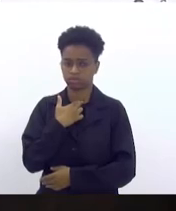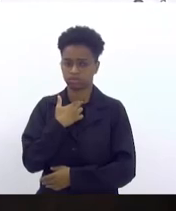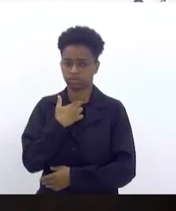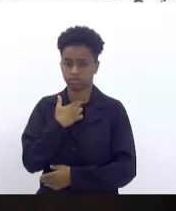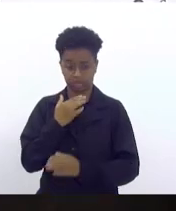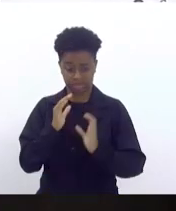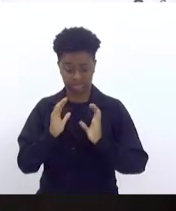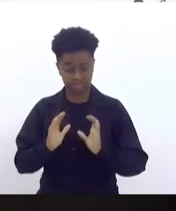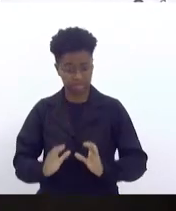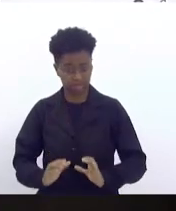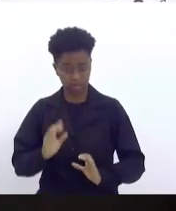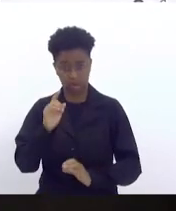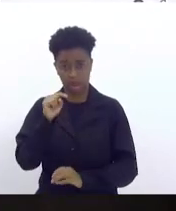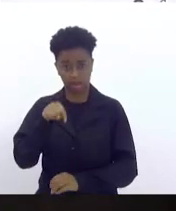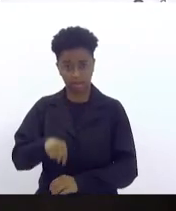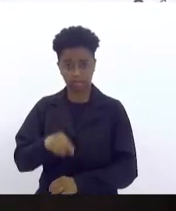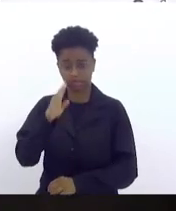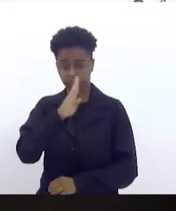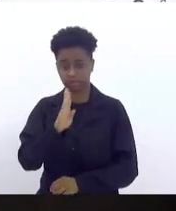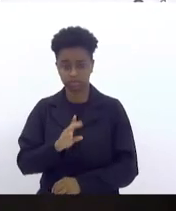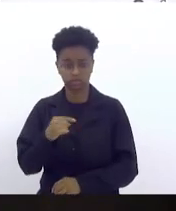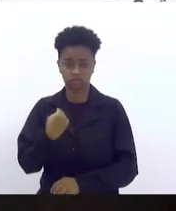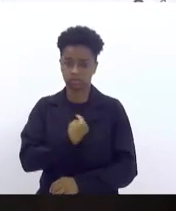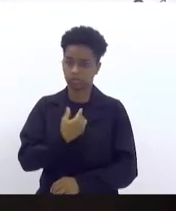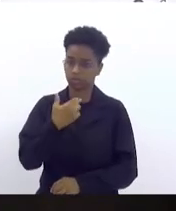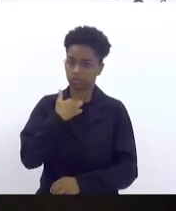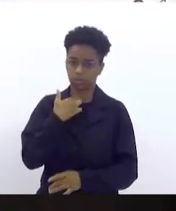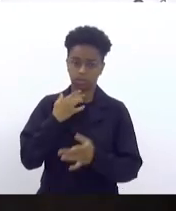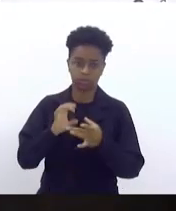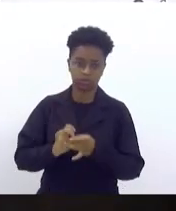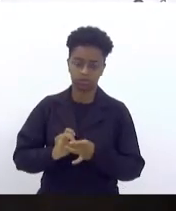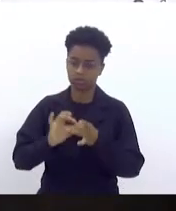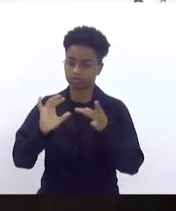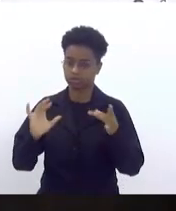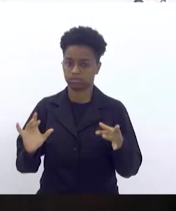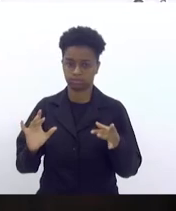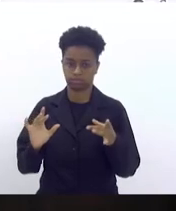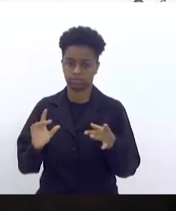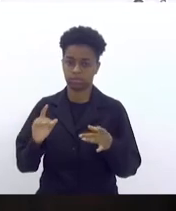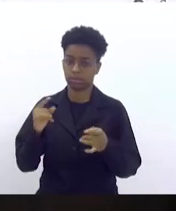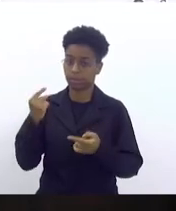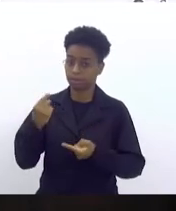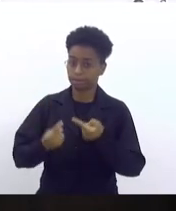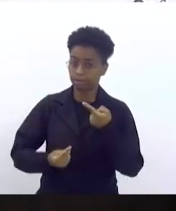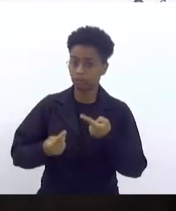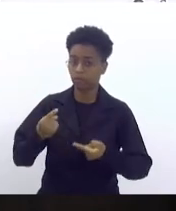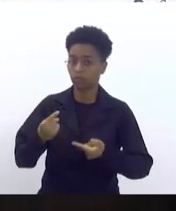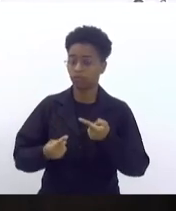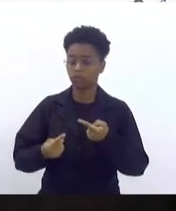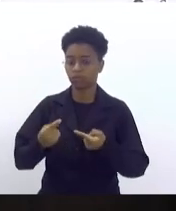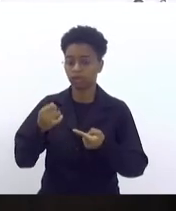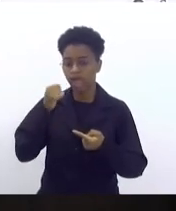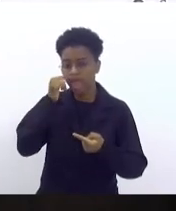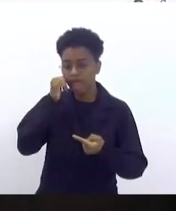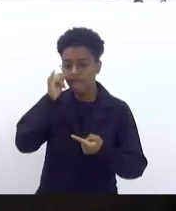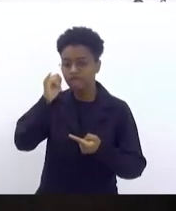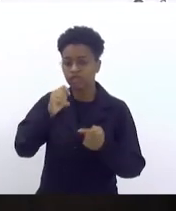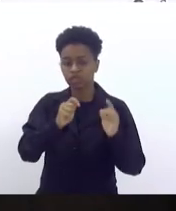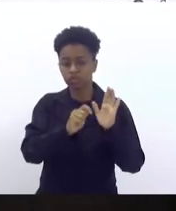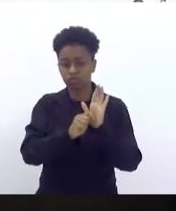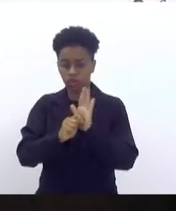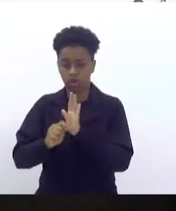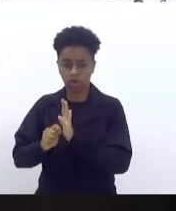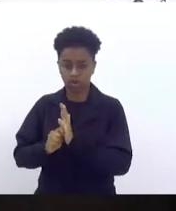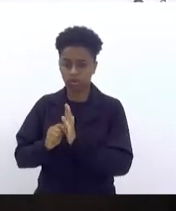cidadãos brasileiros permitir que a política de prevenção às drogas